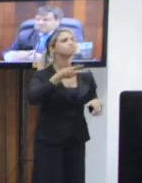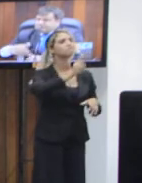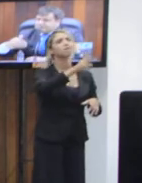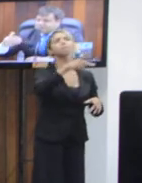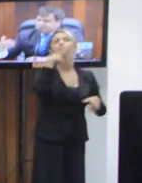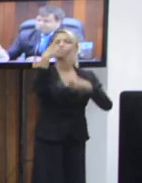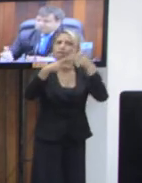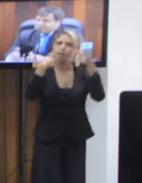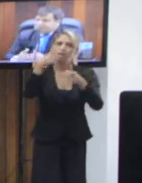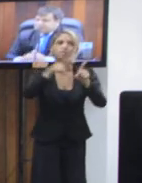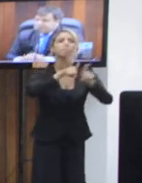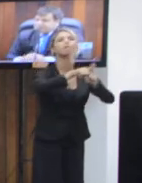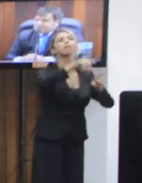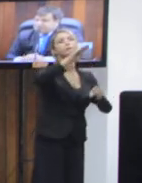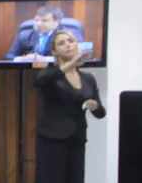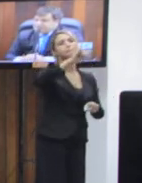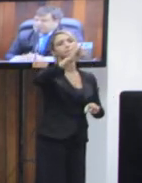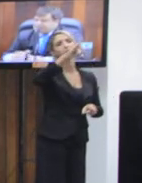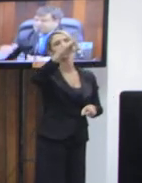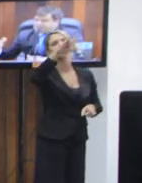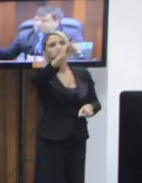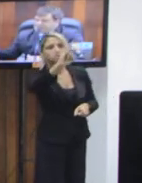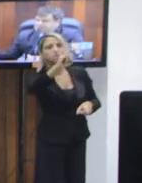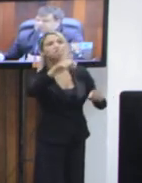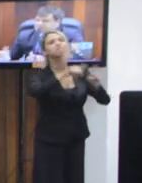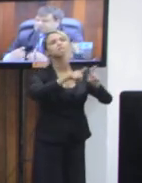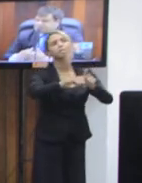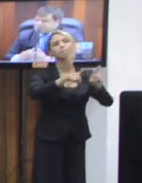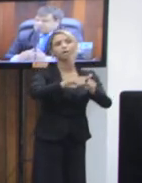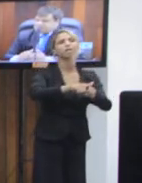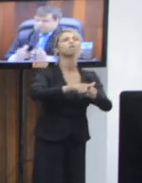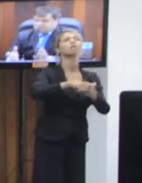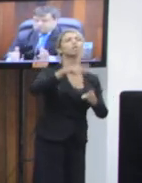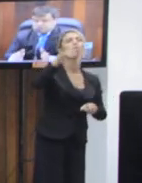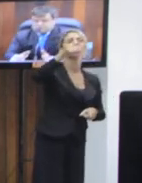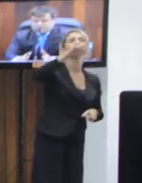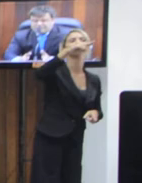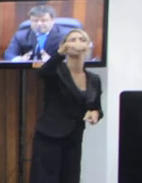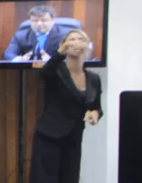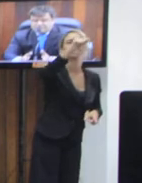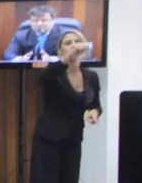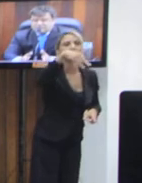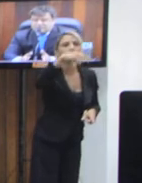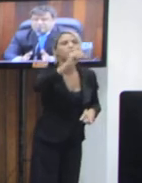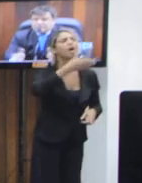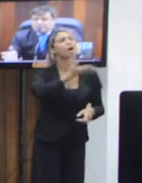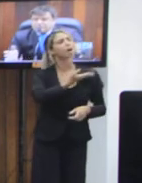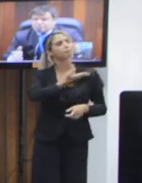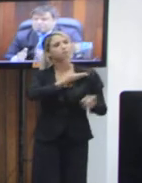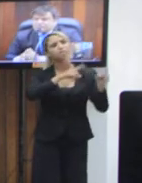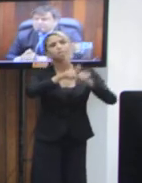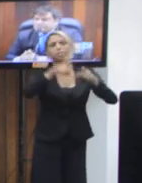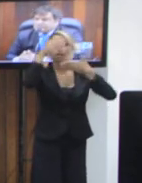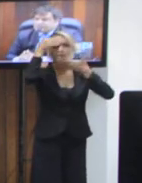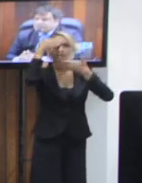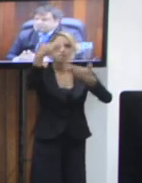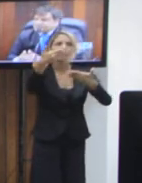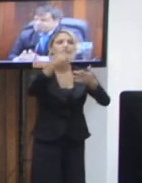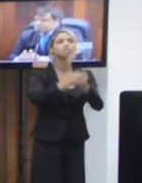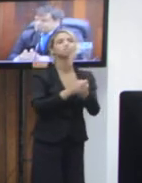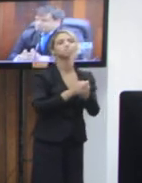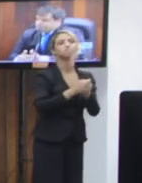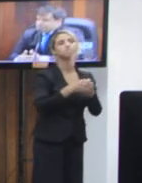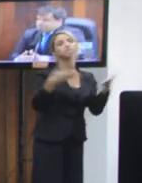BID, que foi muito dedicado também para a gente, tem o Luciano e outros amigos aqui. E a próxima equipe que se forma